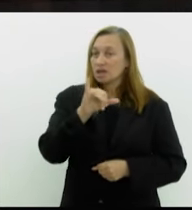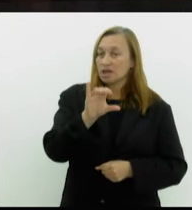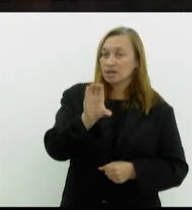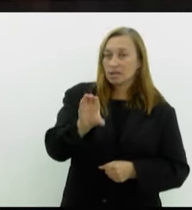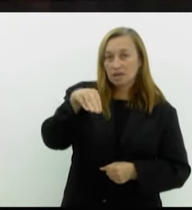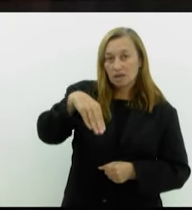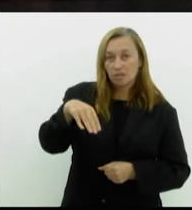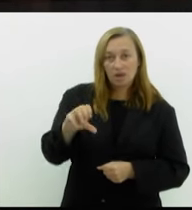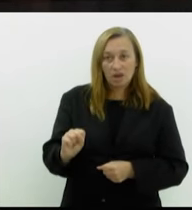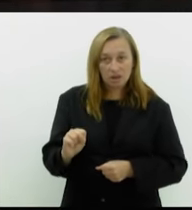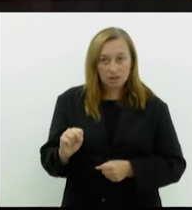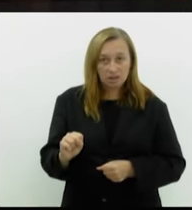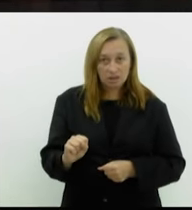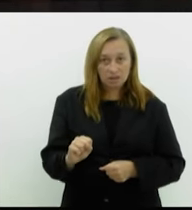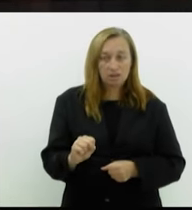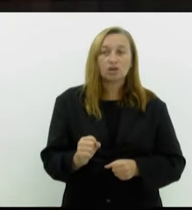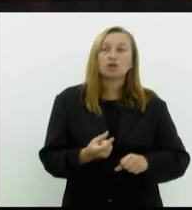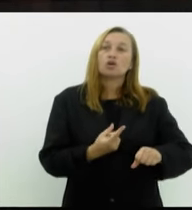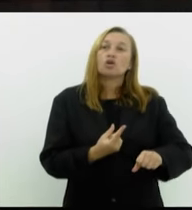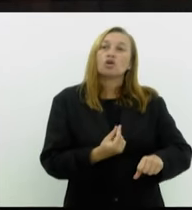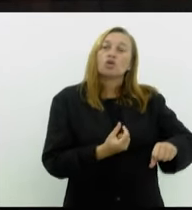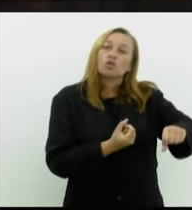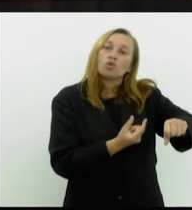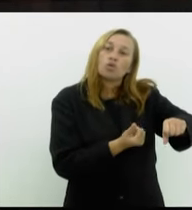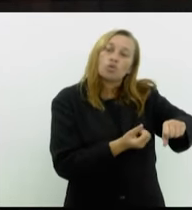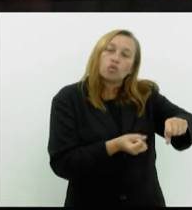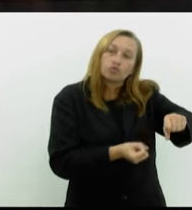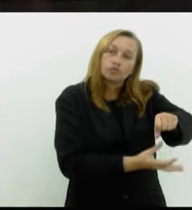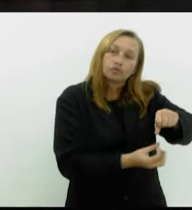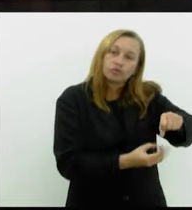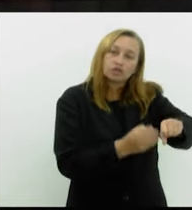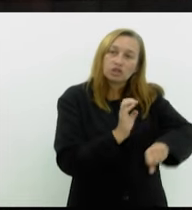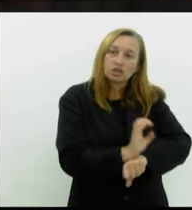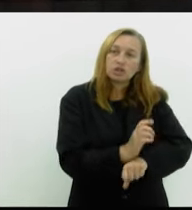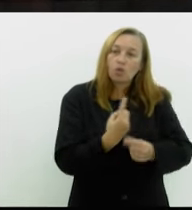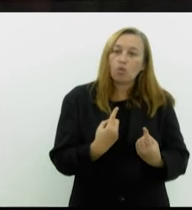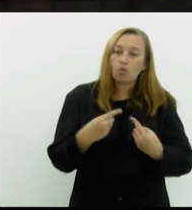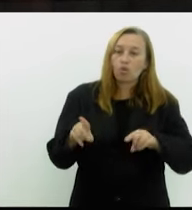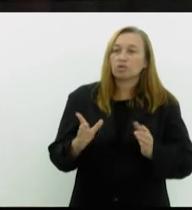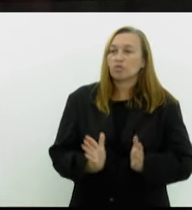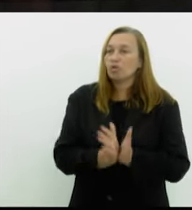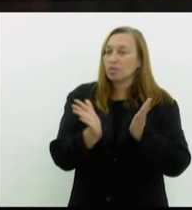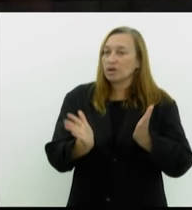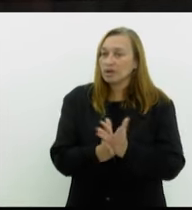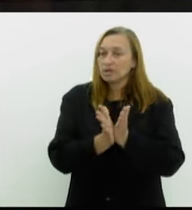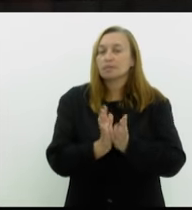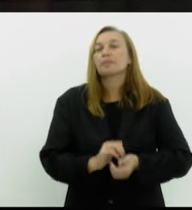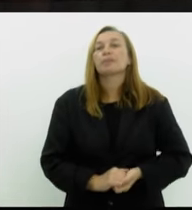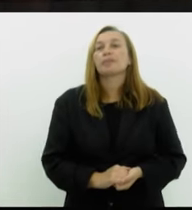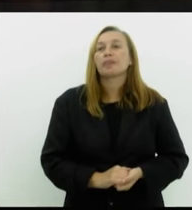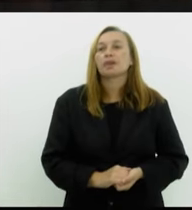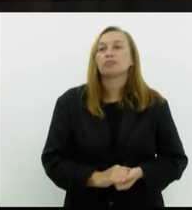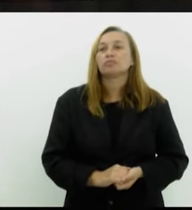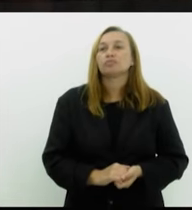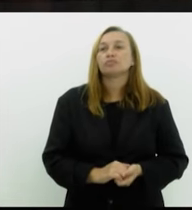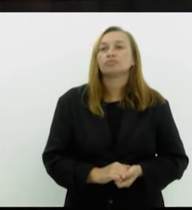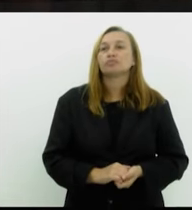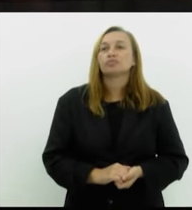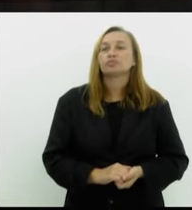derivados, o Fundo Estadual de Combate à Pobreza e o FOT, que é o Fundo de Orçamento Temporário,